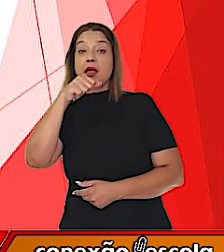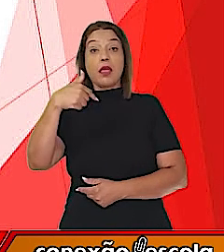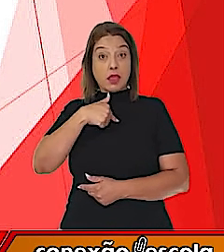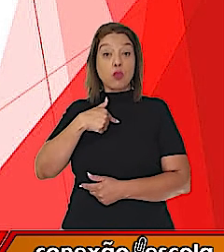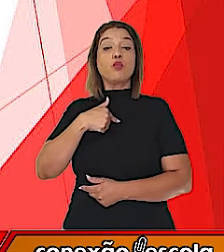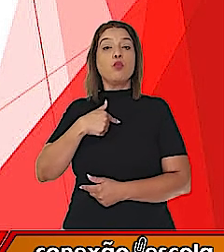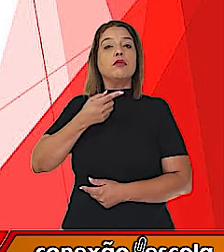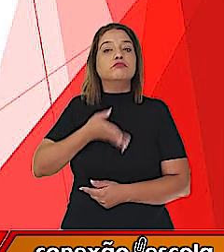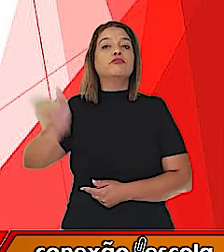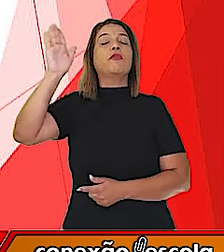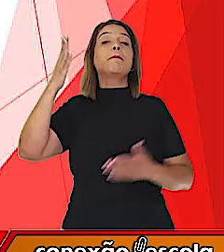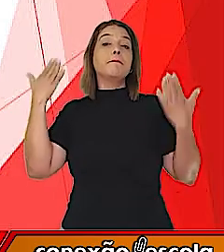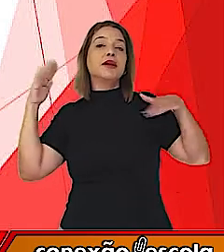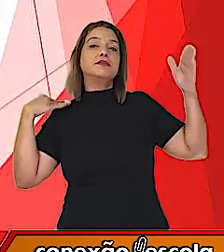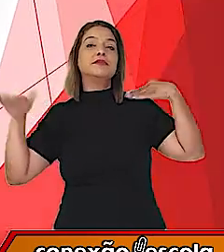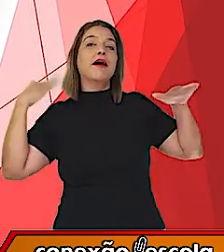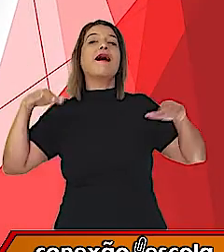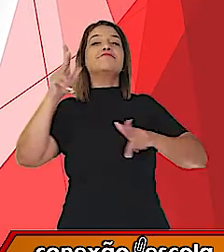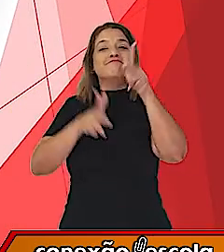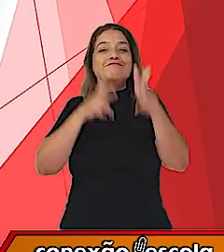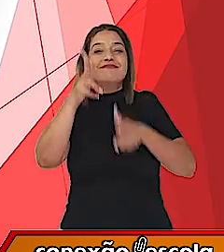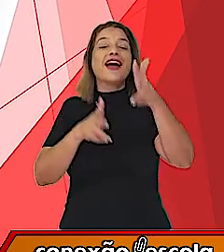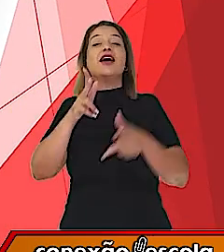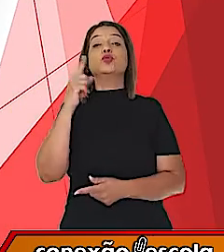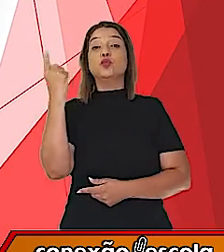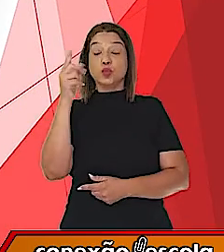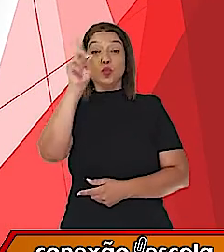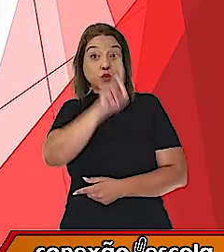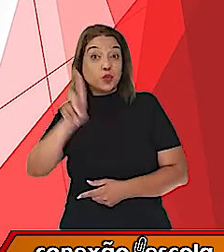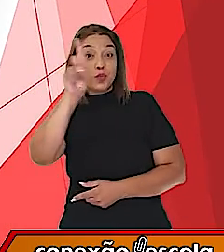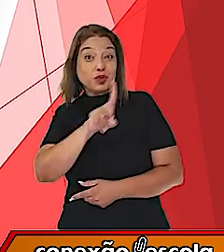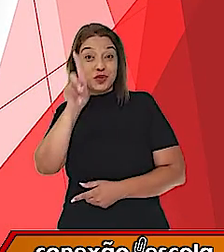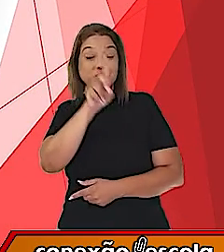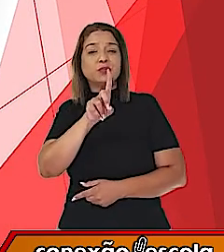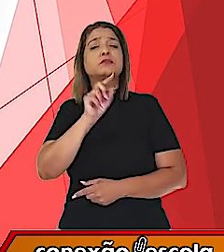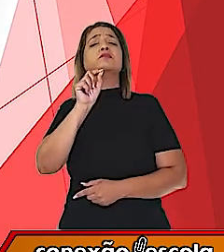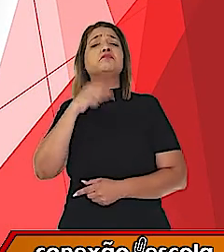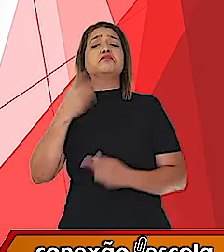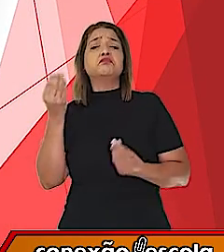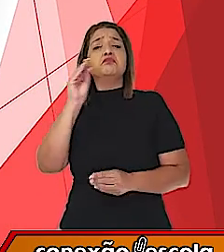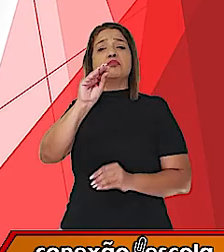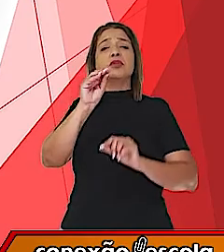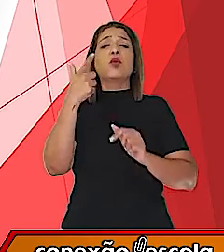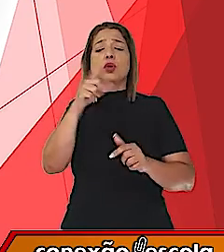fomos passear no parque domingo. Qual termo eu poderia colocar no lugar?